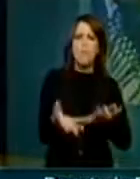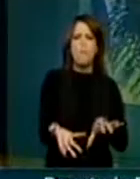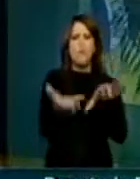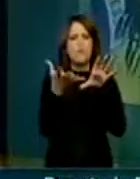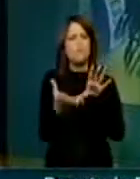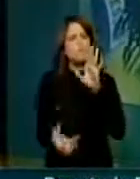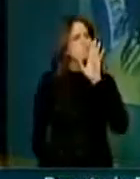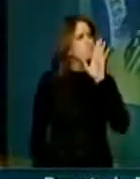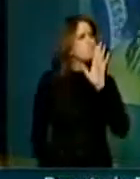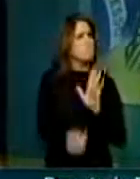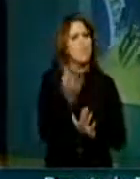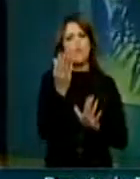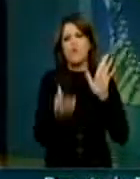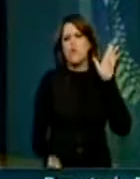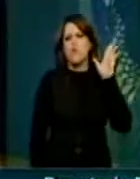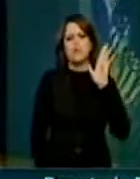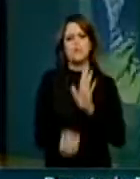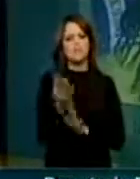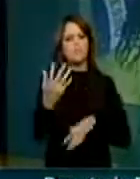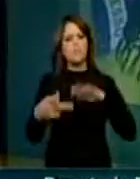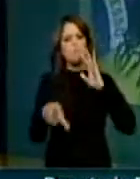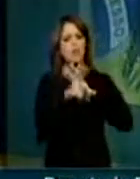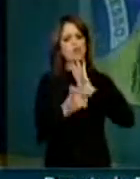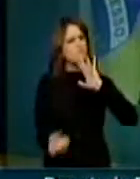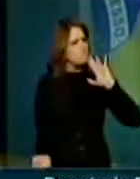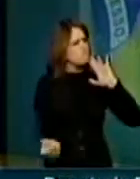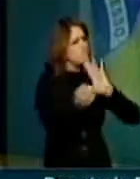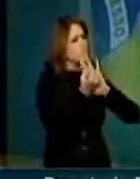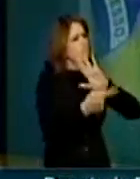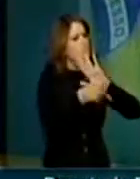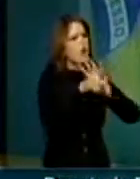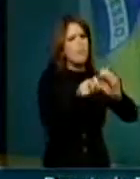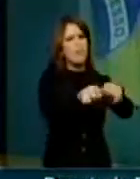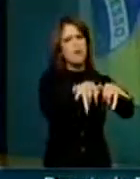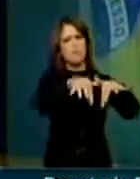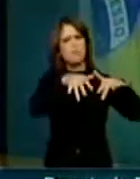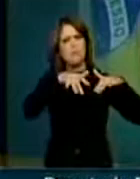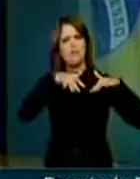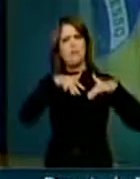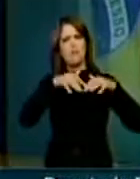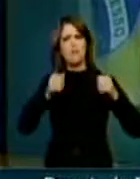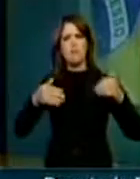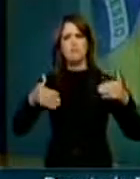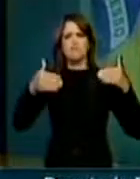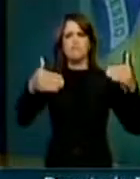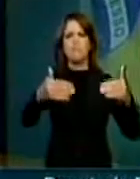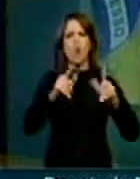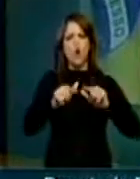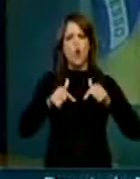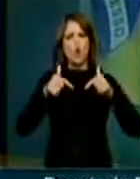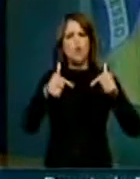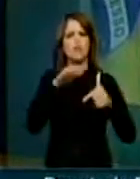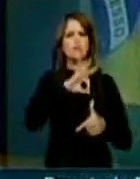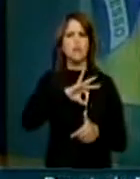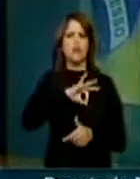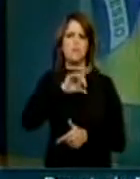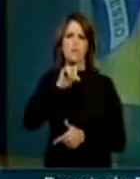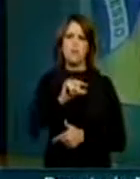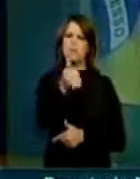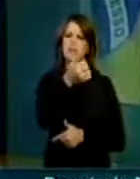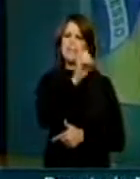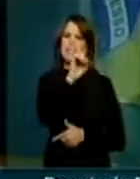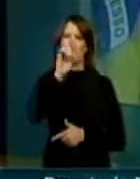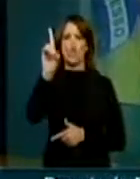Congresso, deixou tantas vezes a sua marca nesta esplanada para lutarmos por um salário mínimo de